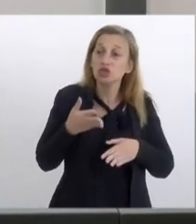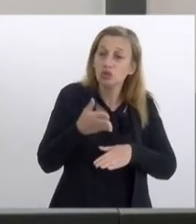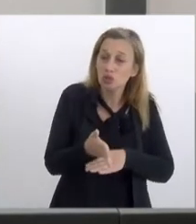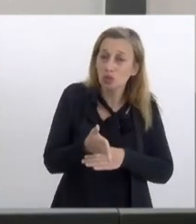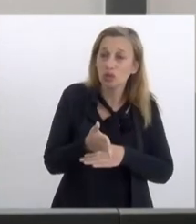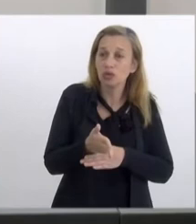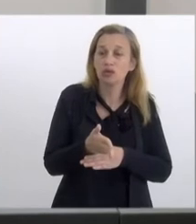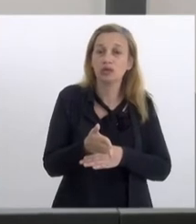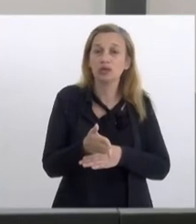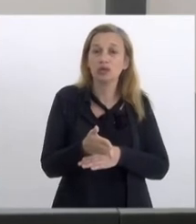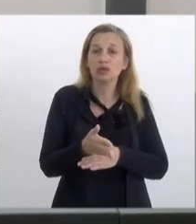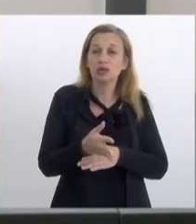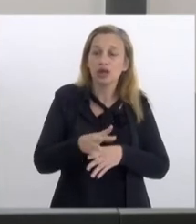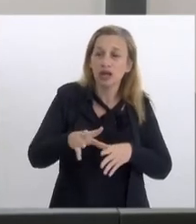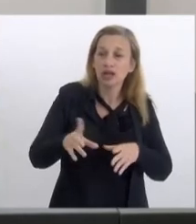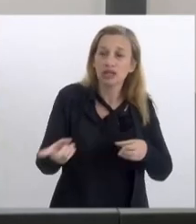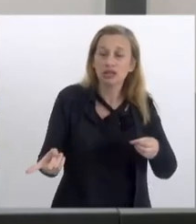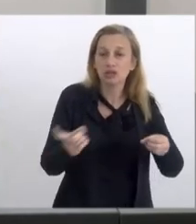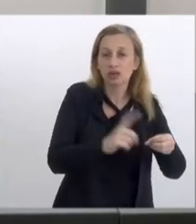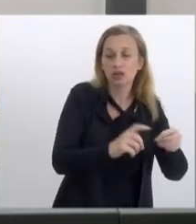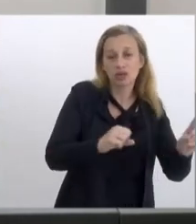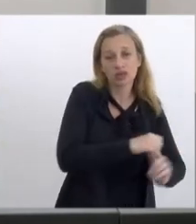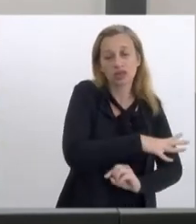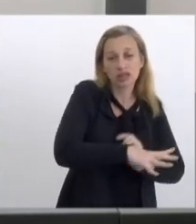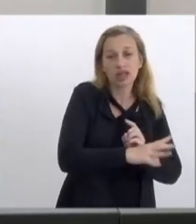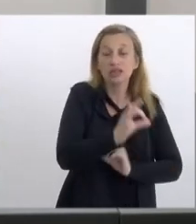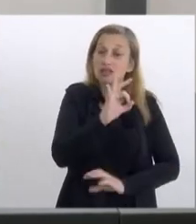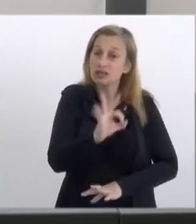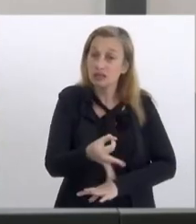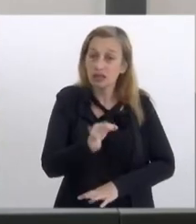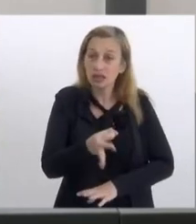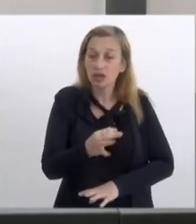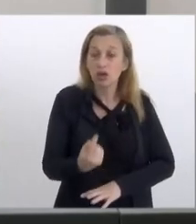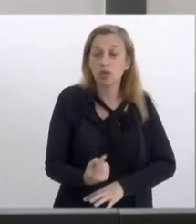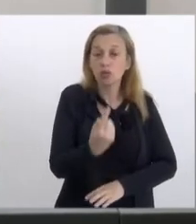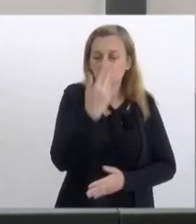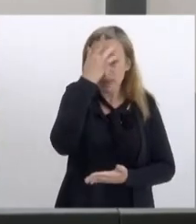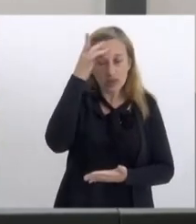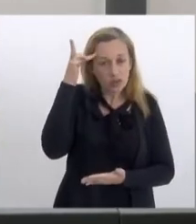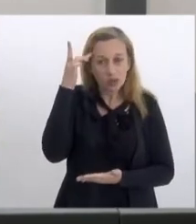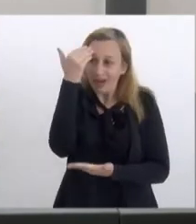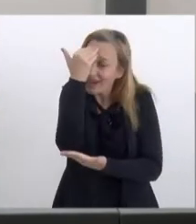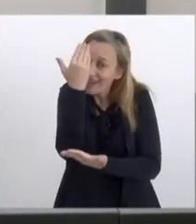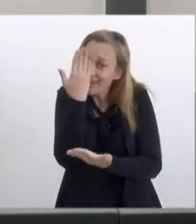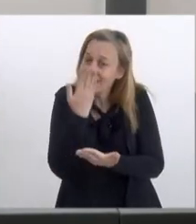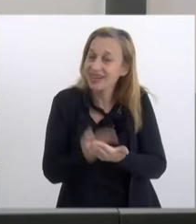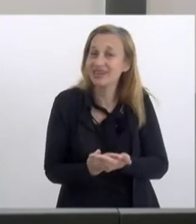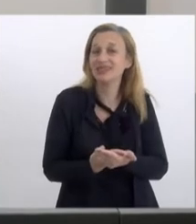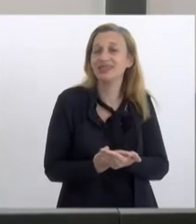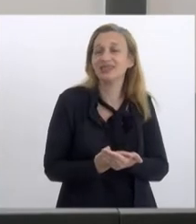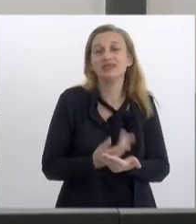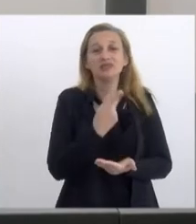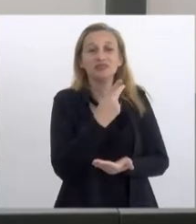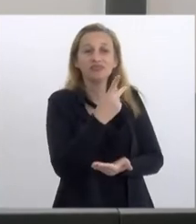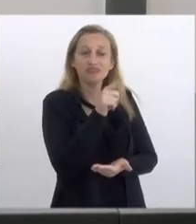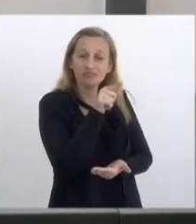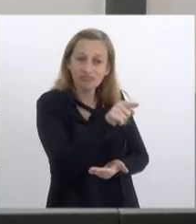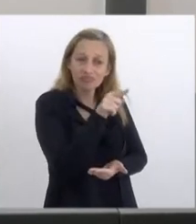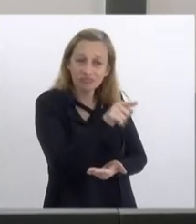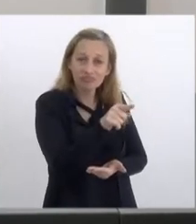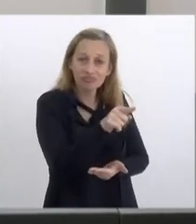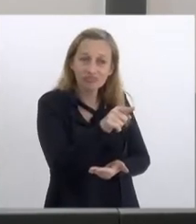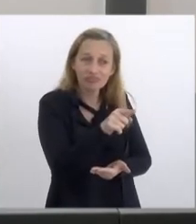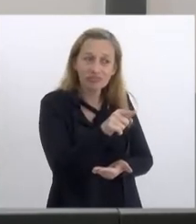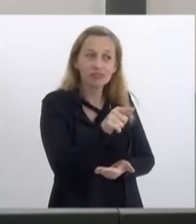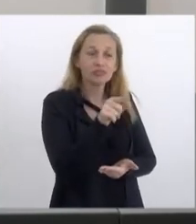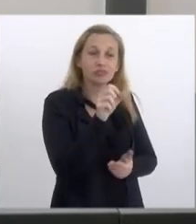essa ressocialização foi exatamente alguém acreditar que o seu caso ele tinha